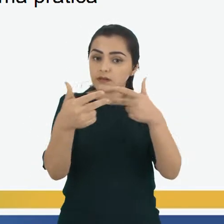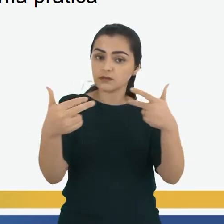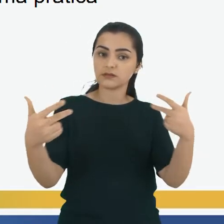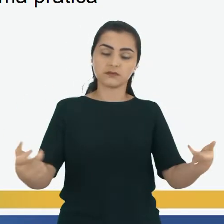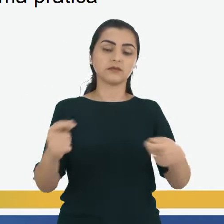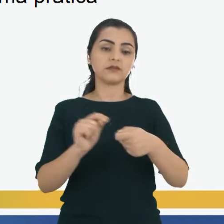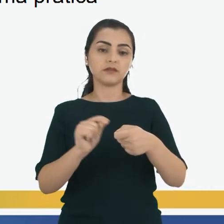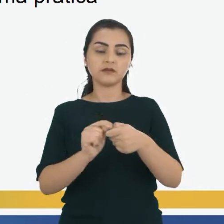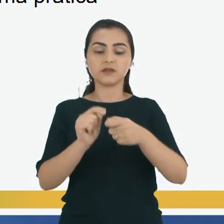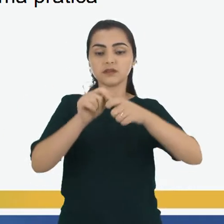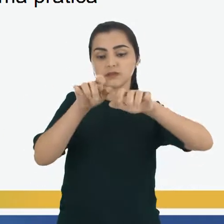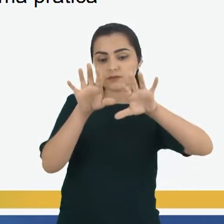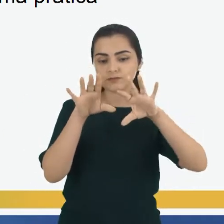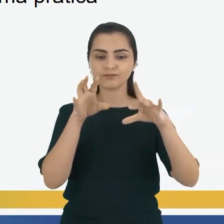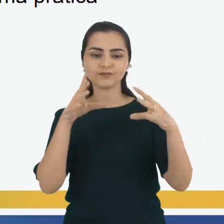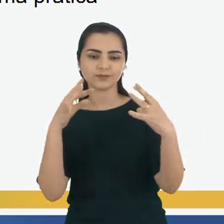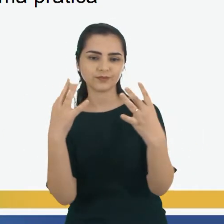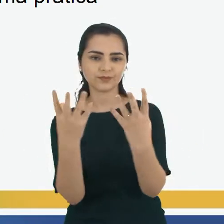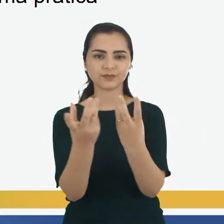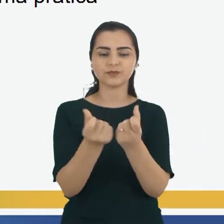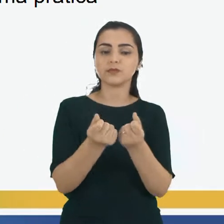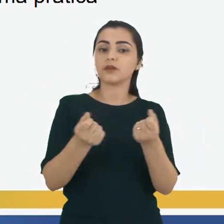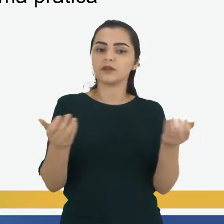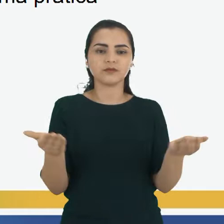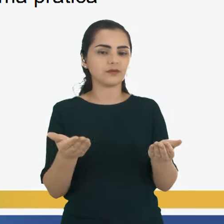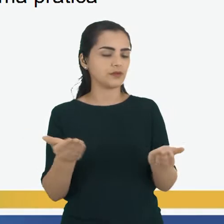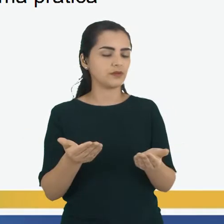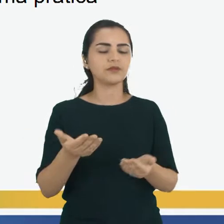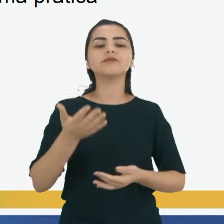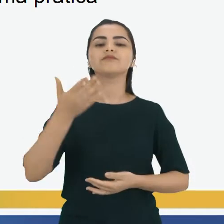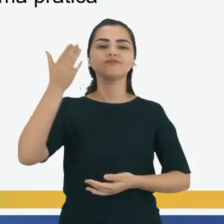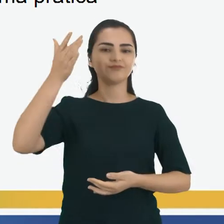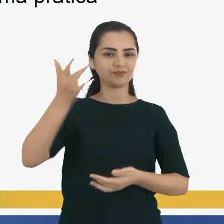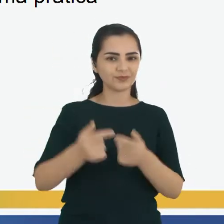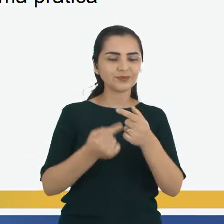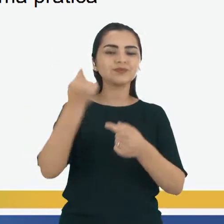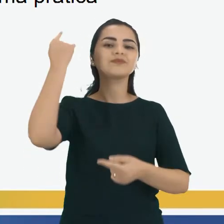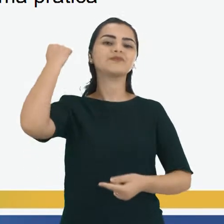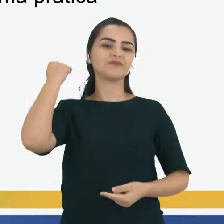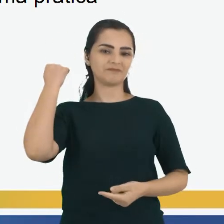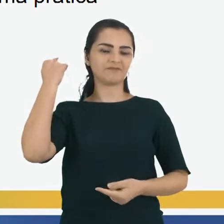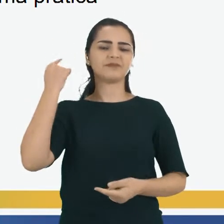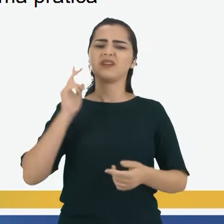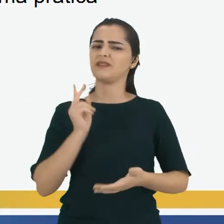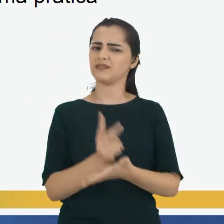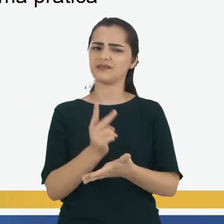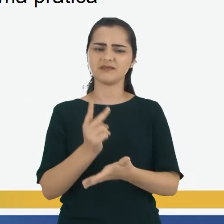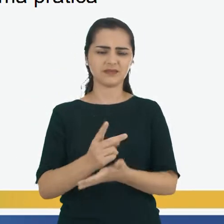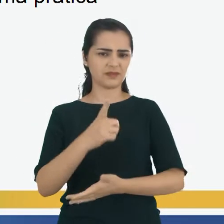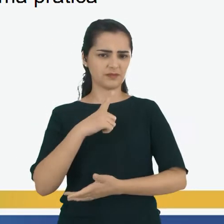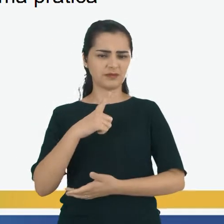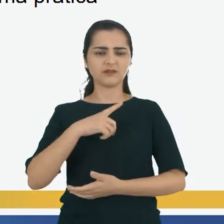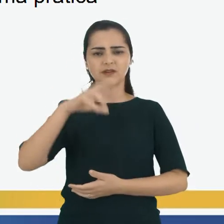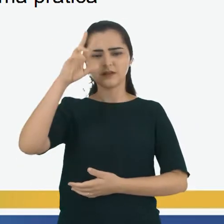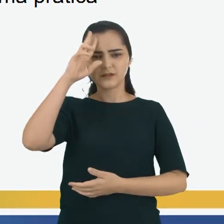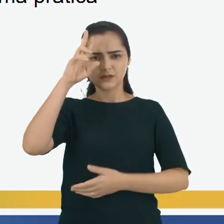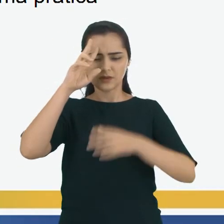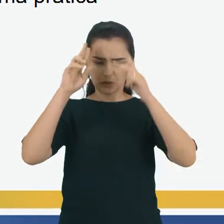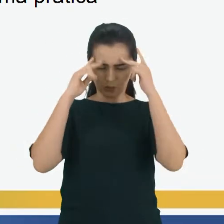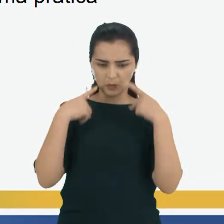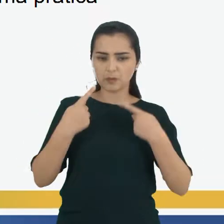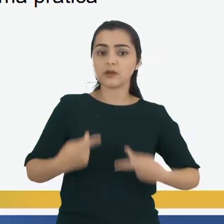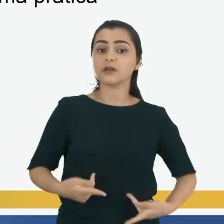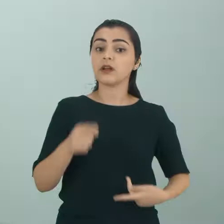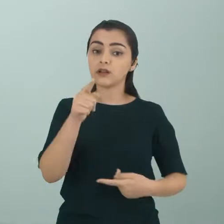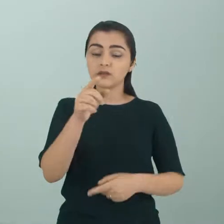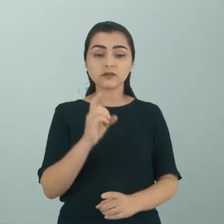objetos feitos com a modelagem não é de hoje. Eles praticamente sempre estiveram na história da humanidade.